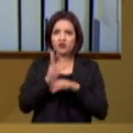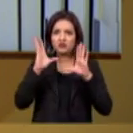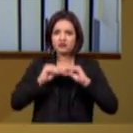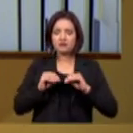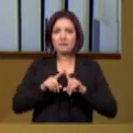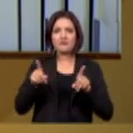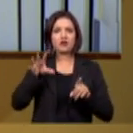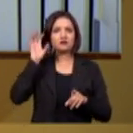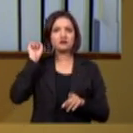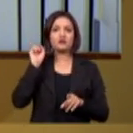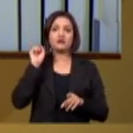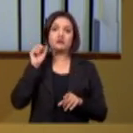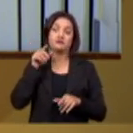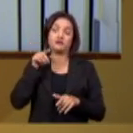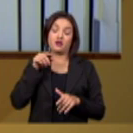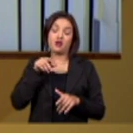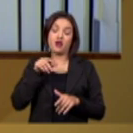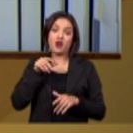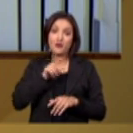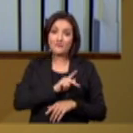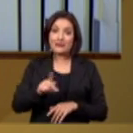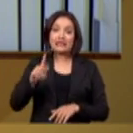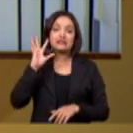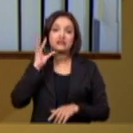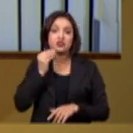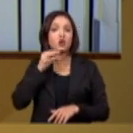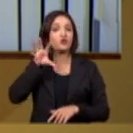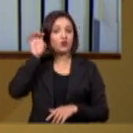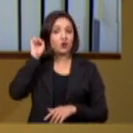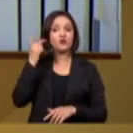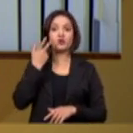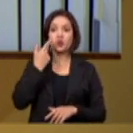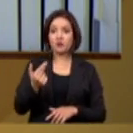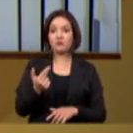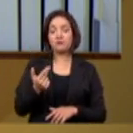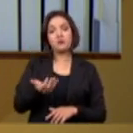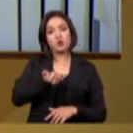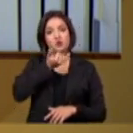áudio continuam aqui pelo menos de gás tóxico plenário